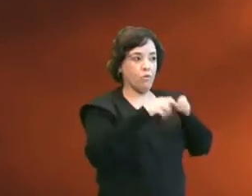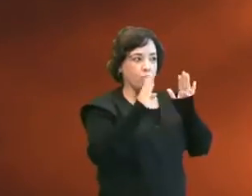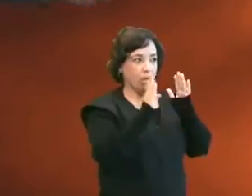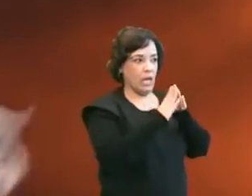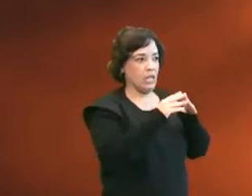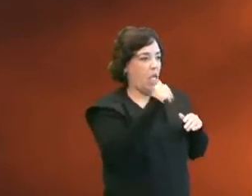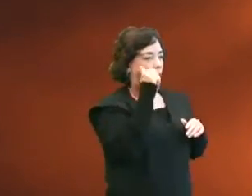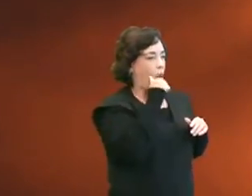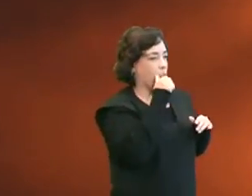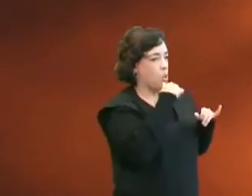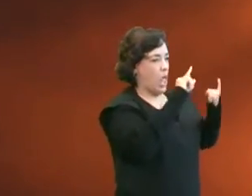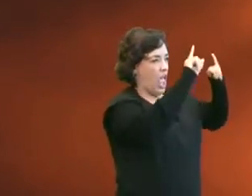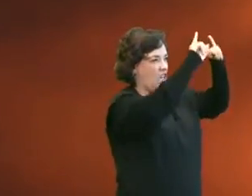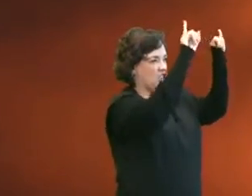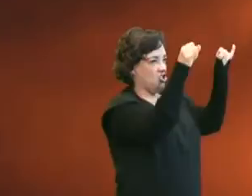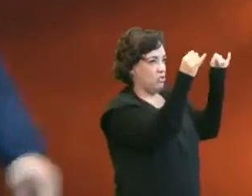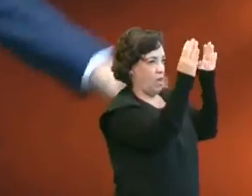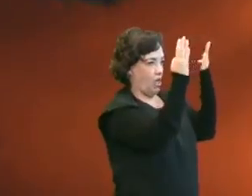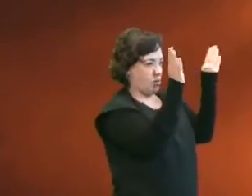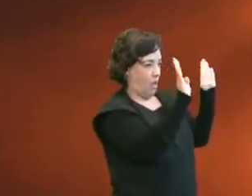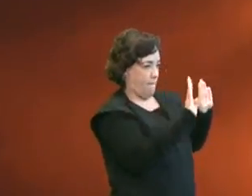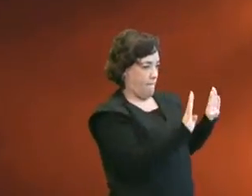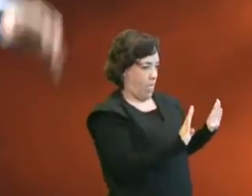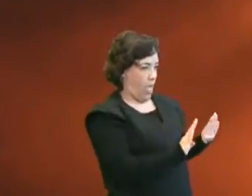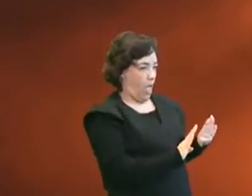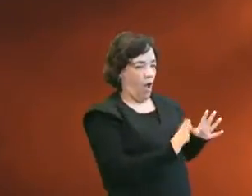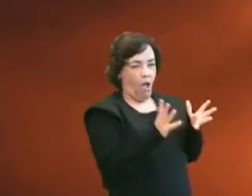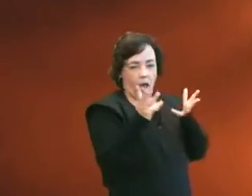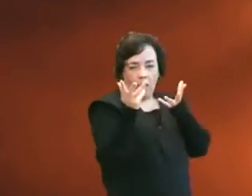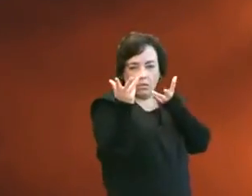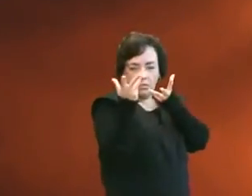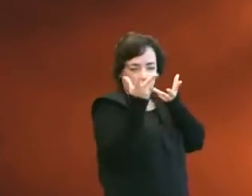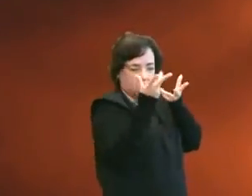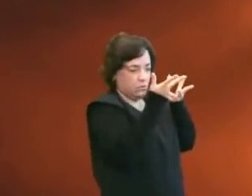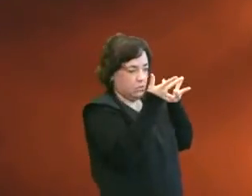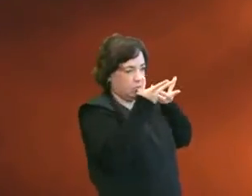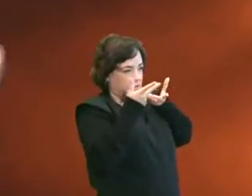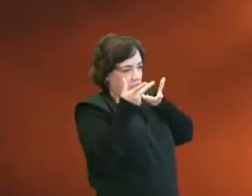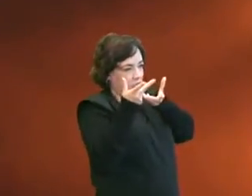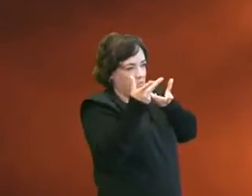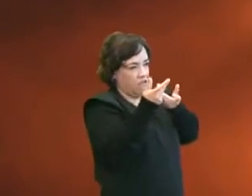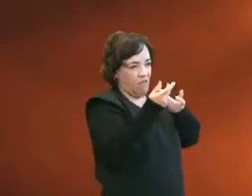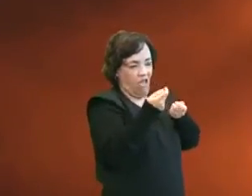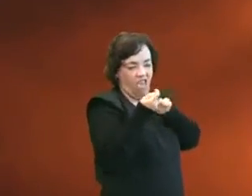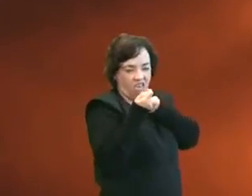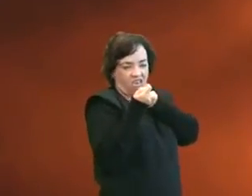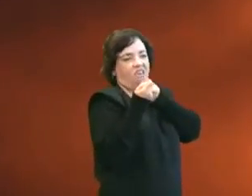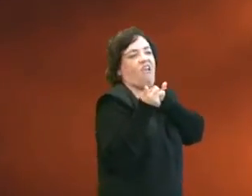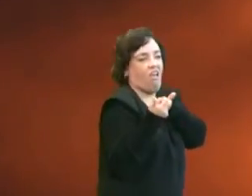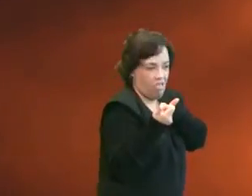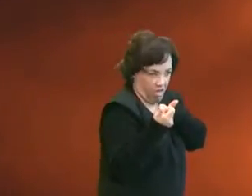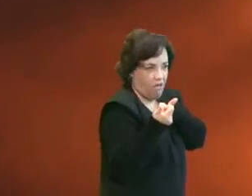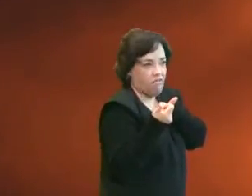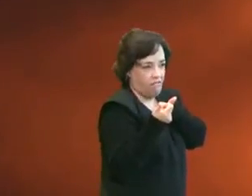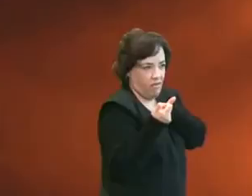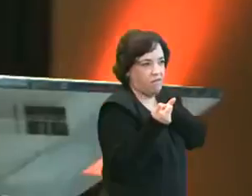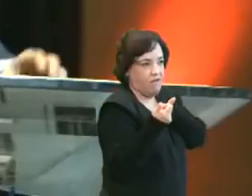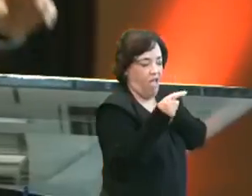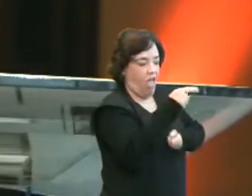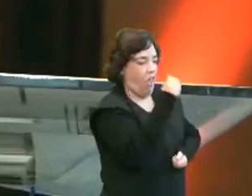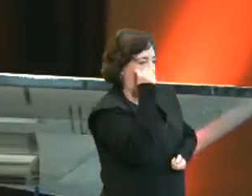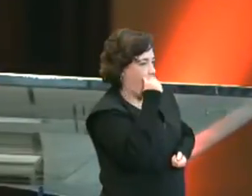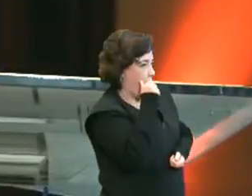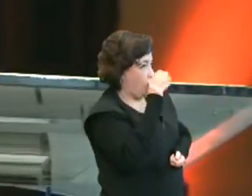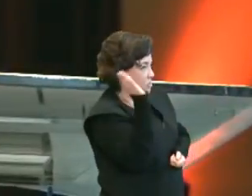Jezabel tinha um poder de manipulação que ela conseguia torcer qualquer verdade. Ela o seduz.